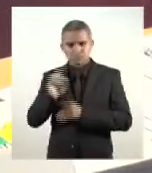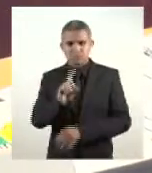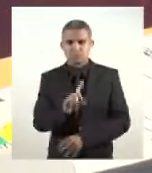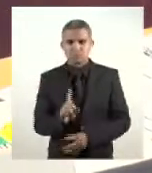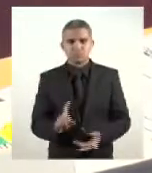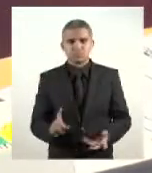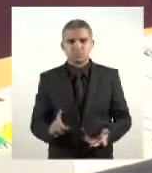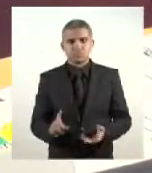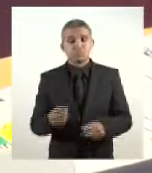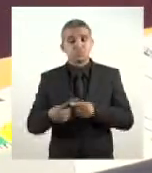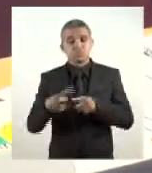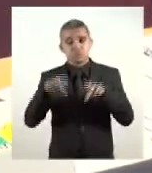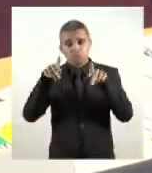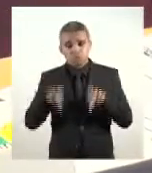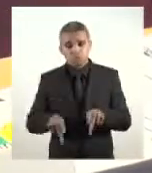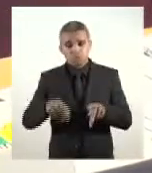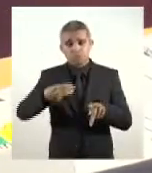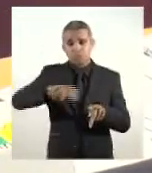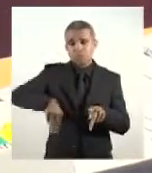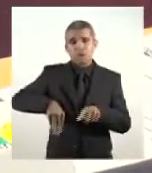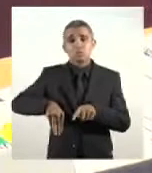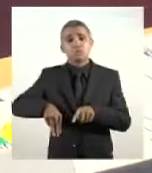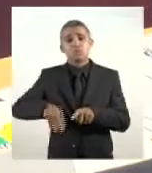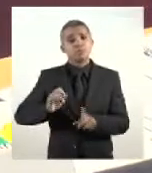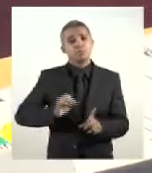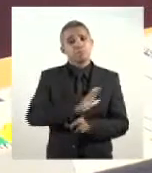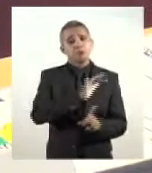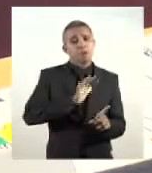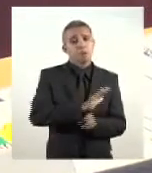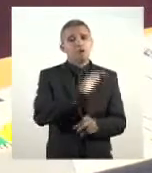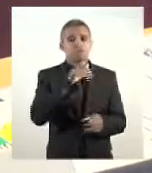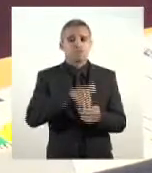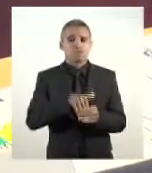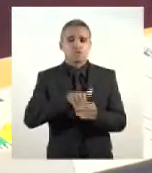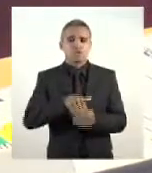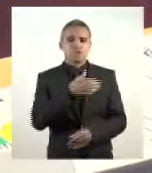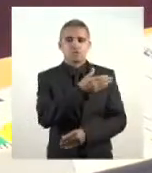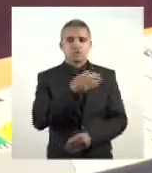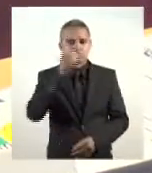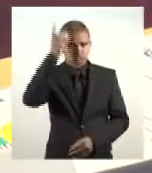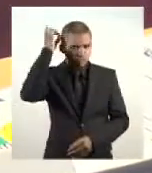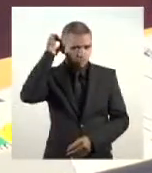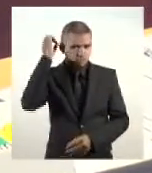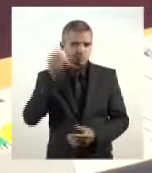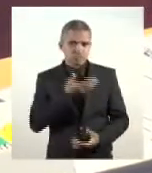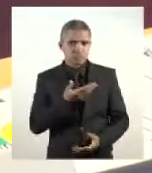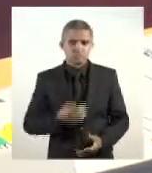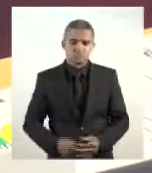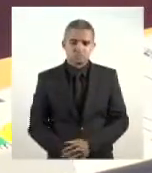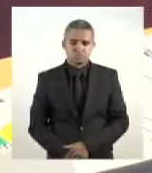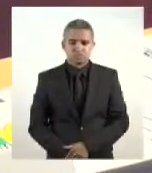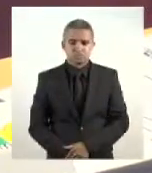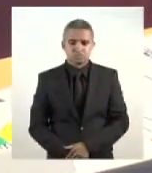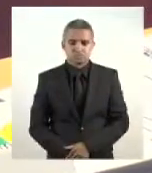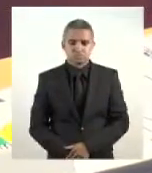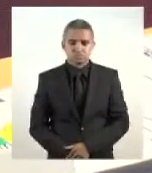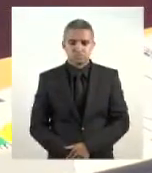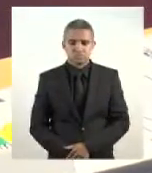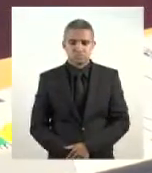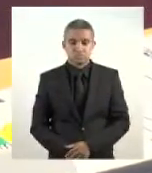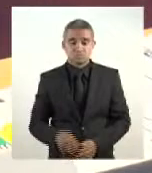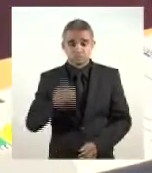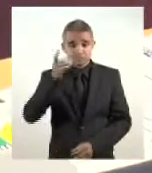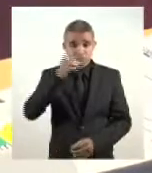do Maranhão que deu a maior votação do Brasil para a presidente Dilma. Veja bem, a